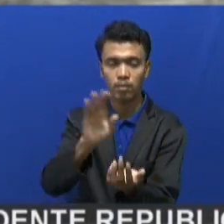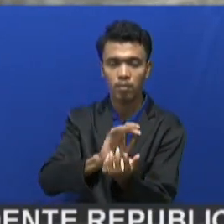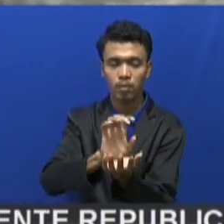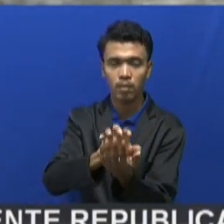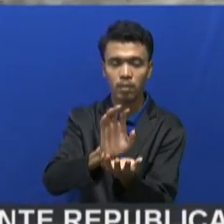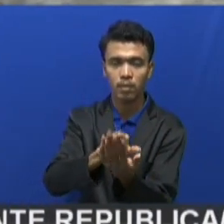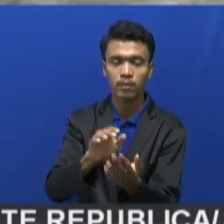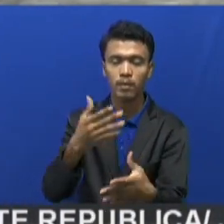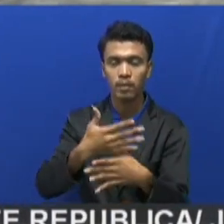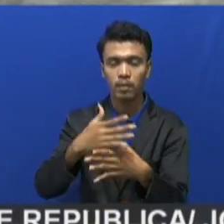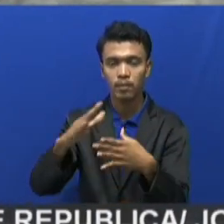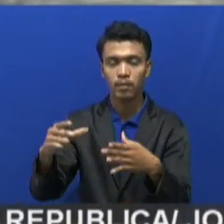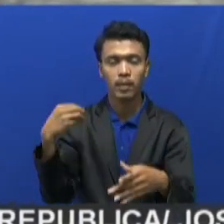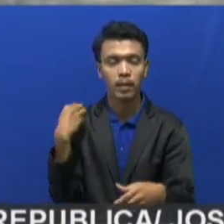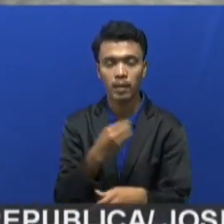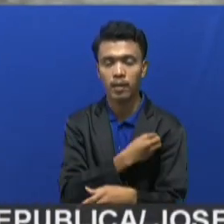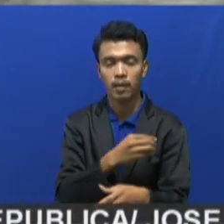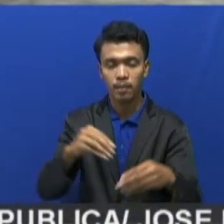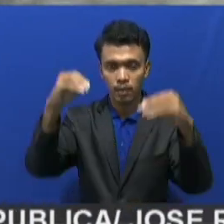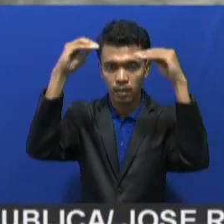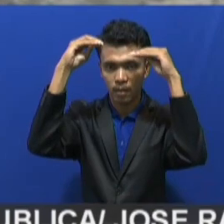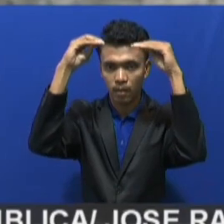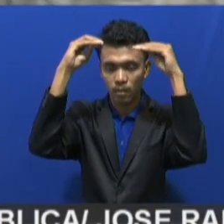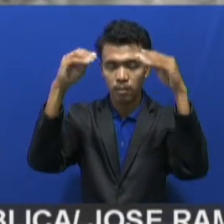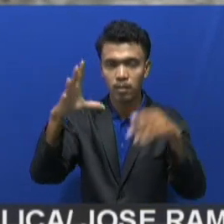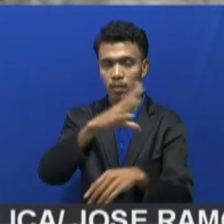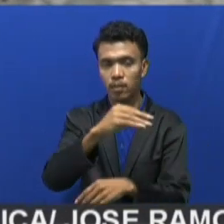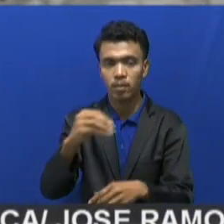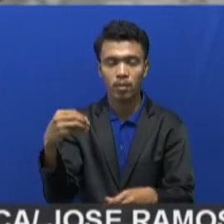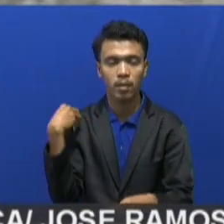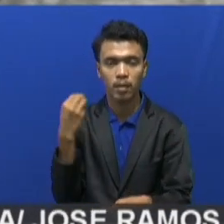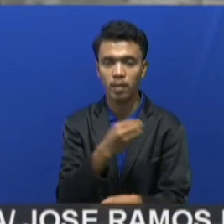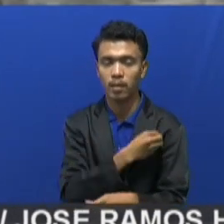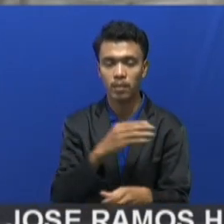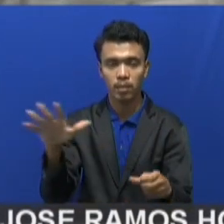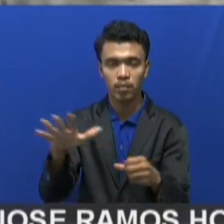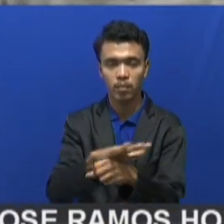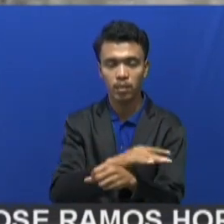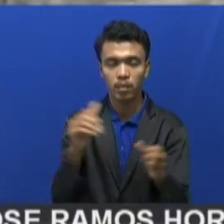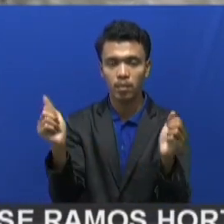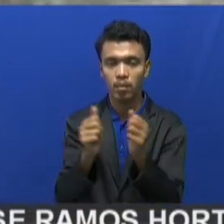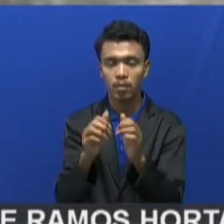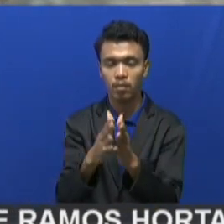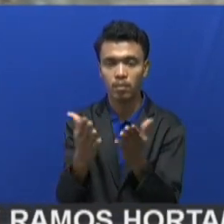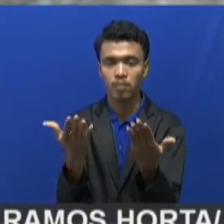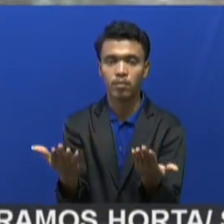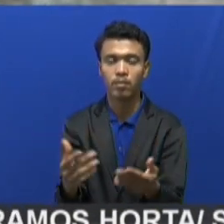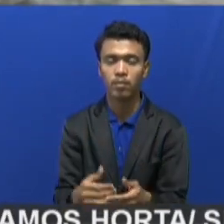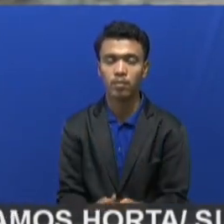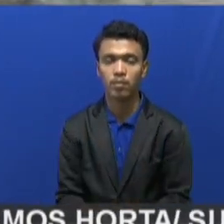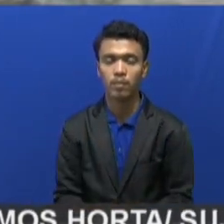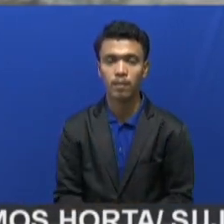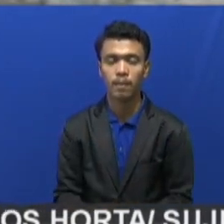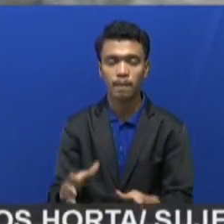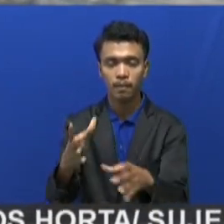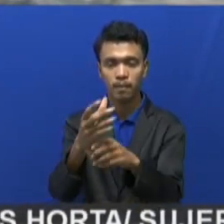nebe la faek fae libro amanore ho idane in memos ami completa ho libro nebe ana sanra kumalu sernian nebe kar resin